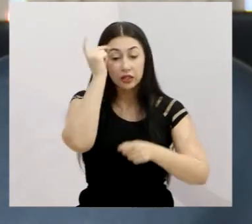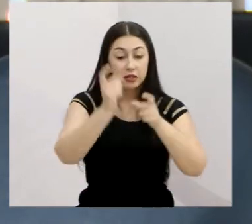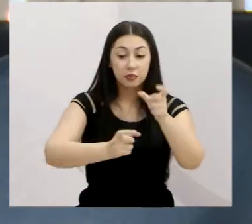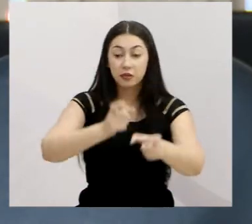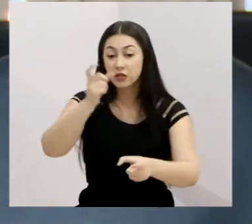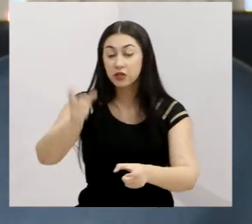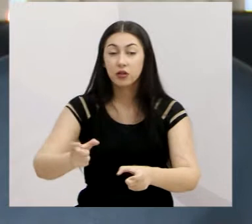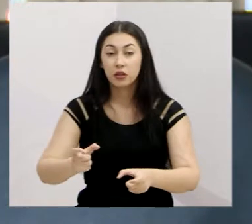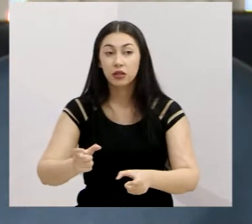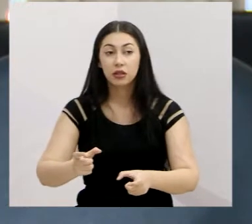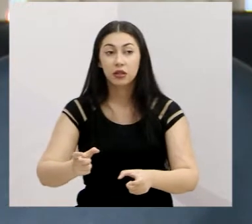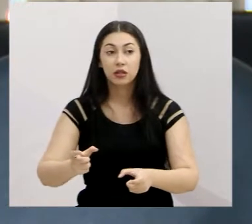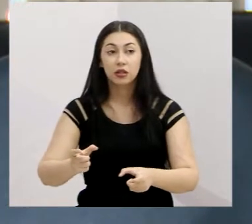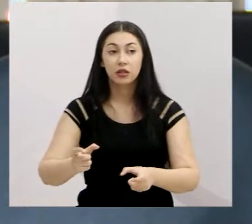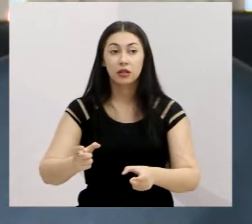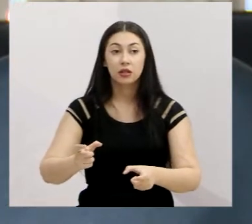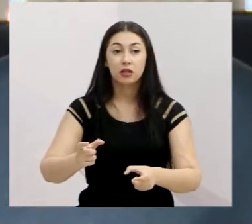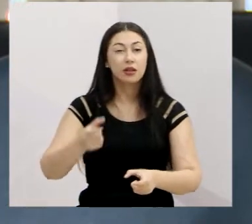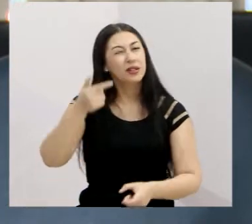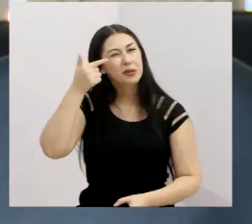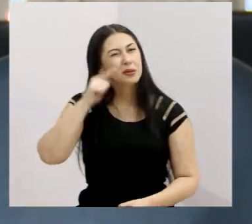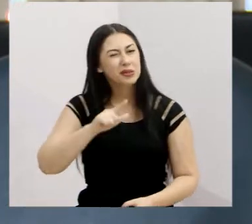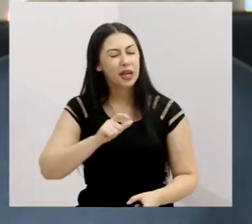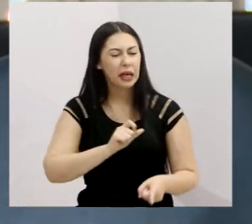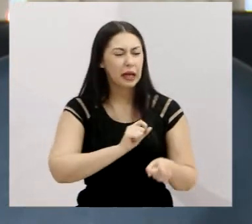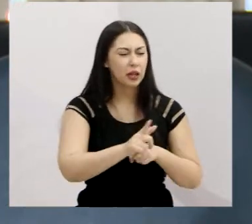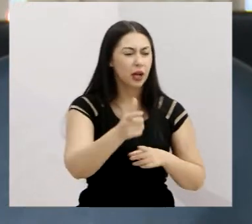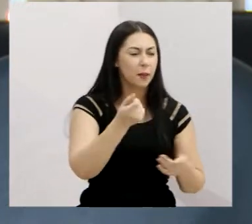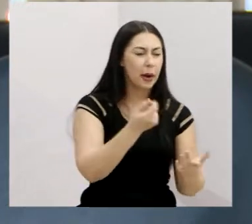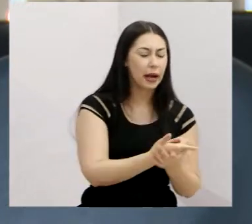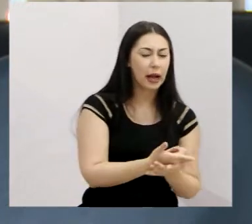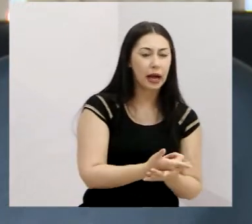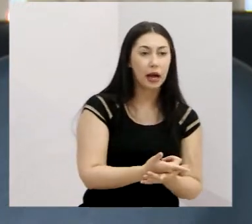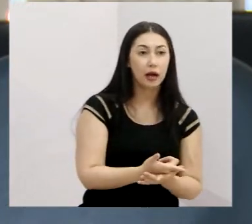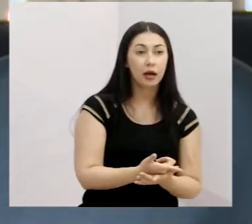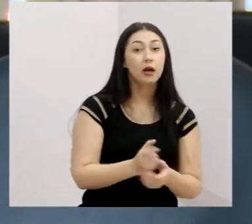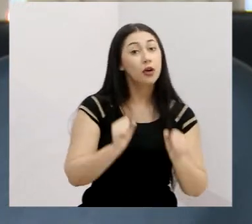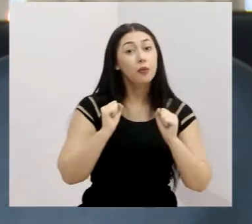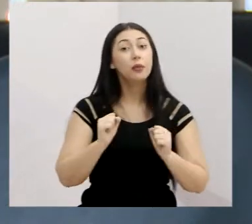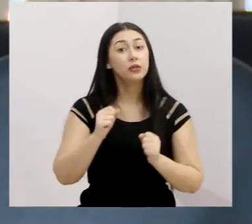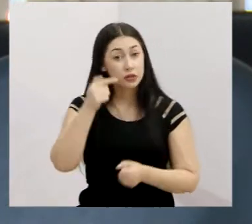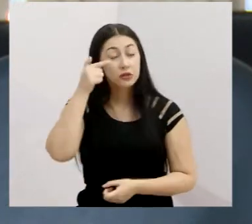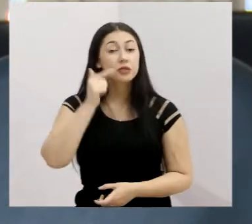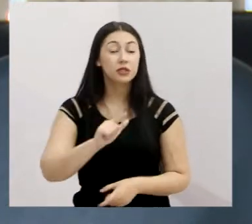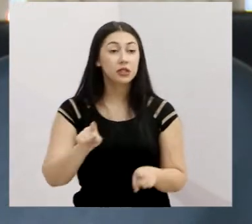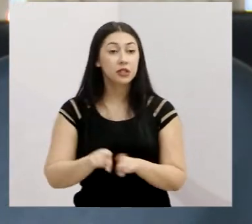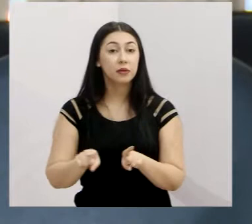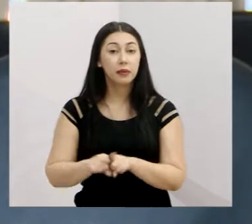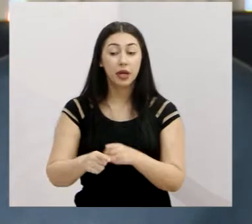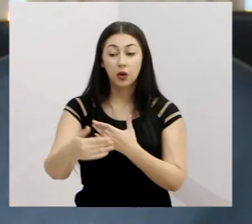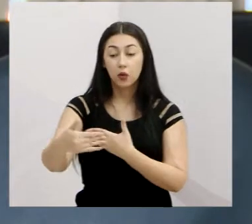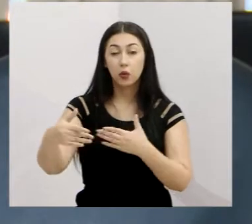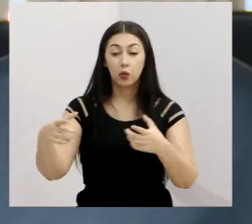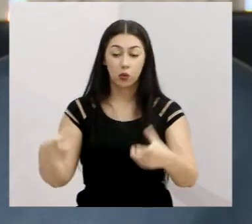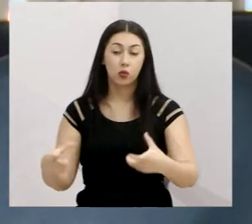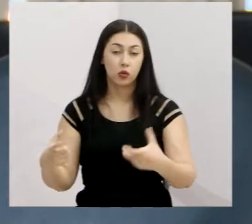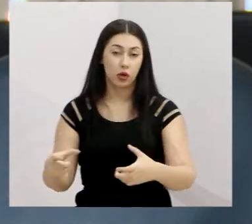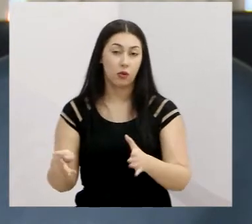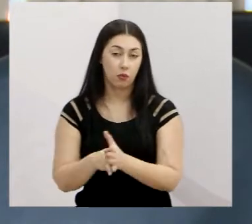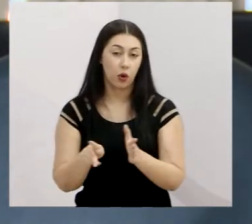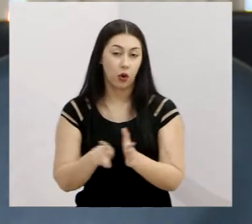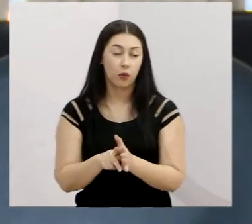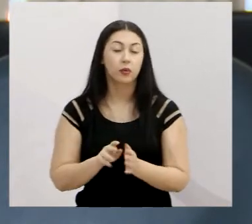que não tenha disponibilidade de pagar um aluguel de comprar uma casa própria possa ter né um terreno seu